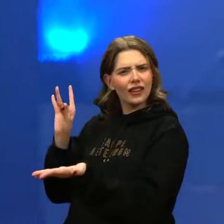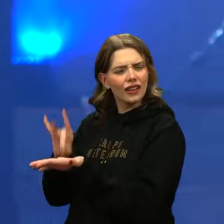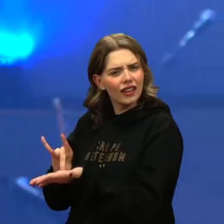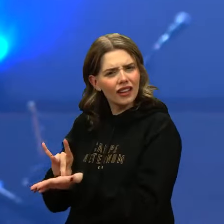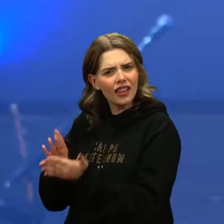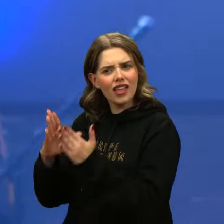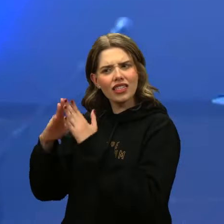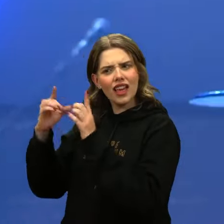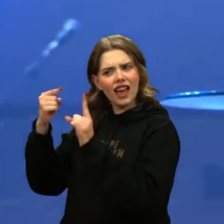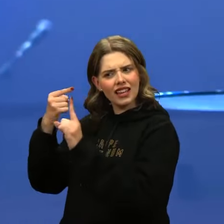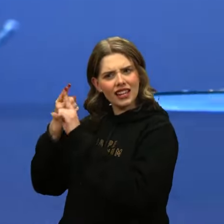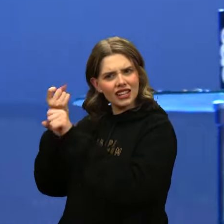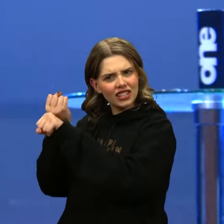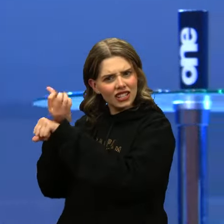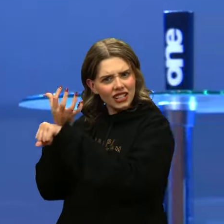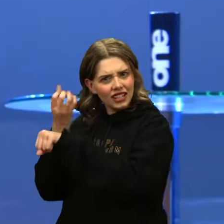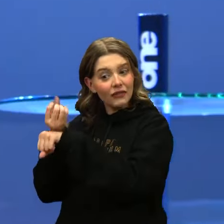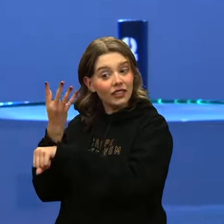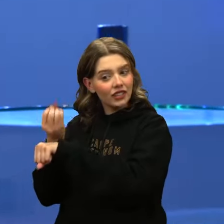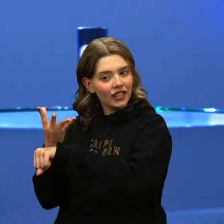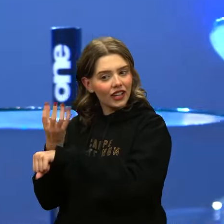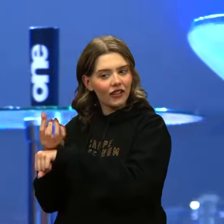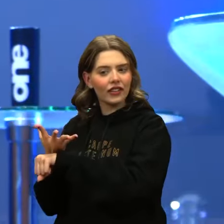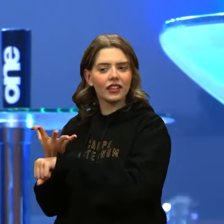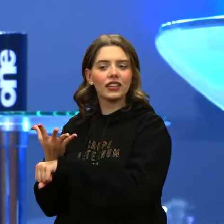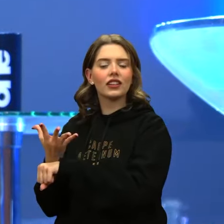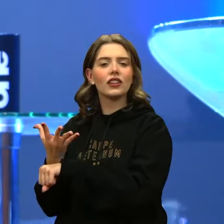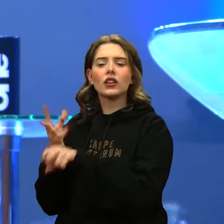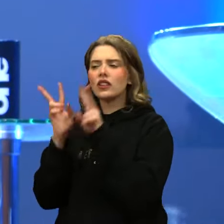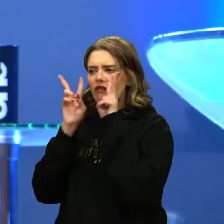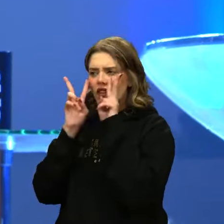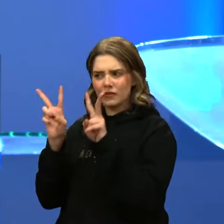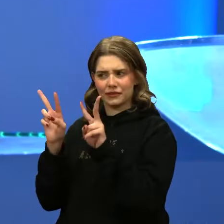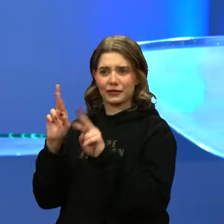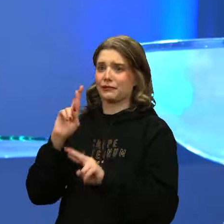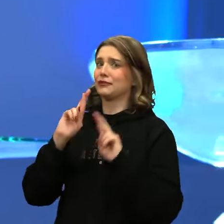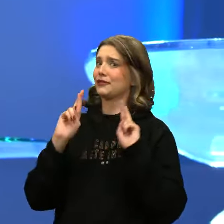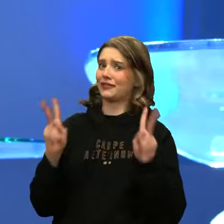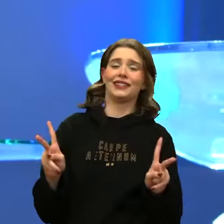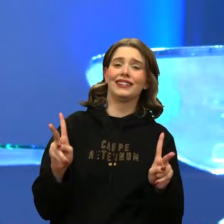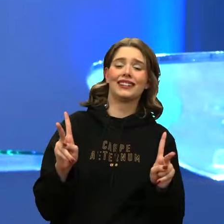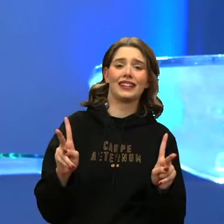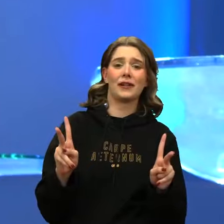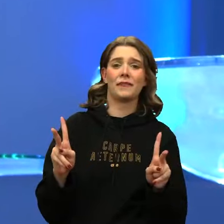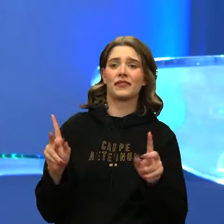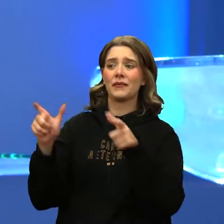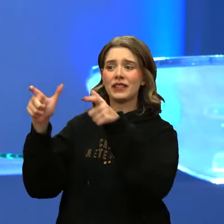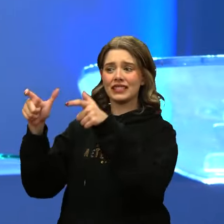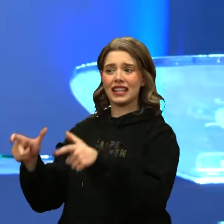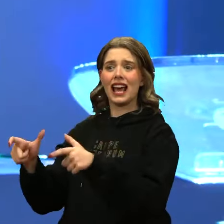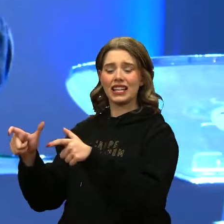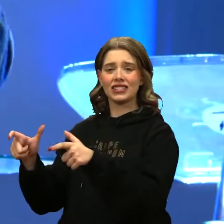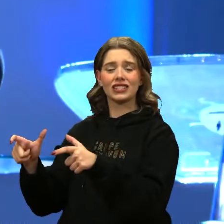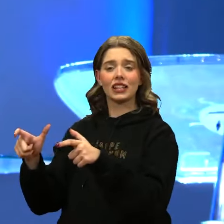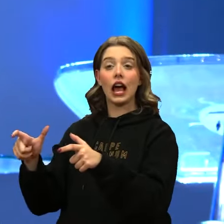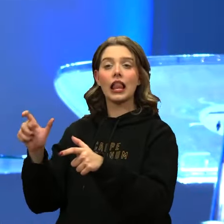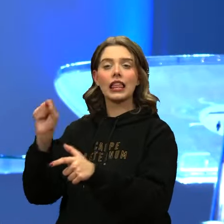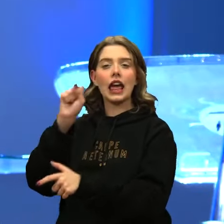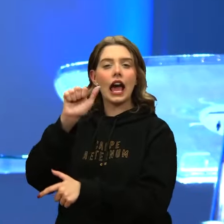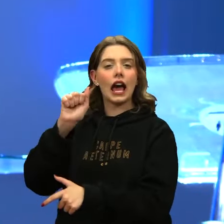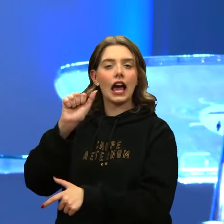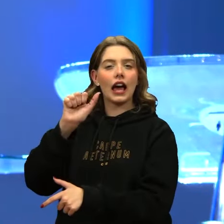da igreja de Filadélfia, nós vemos algo muito diferente. Filadélfia era uma cidade que ficava ali na Ásia Menor, em uma